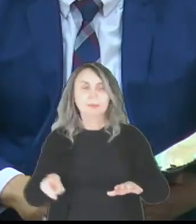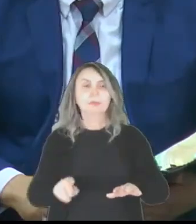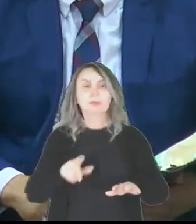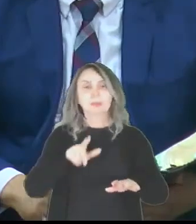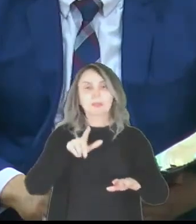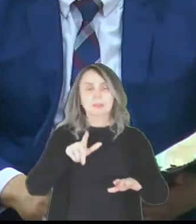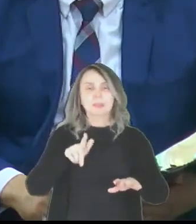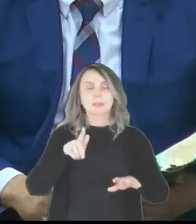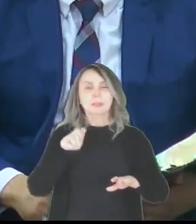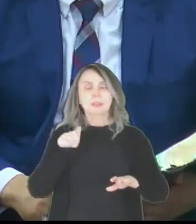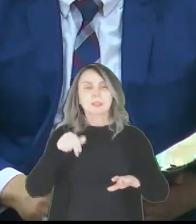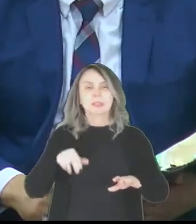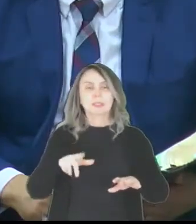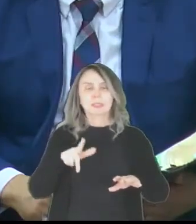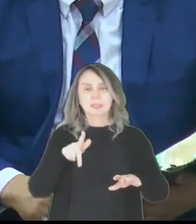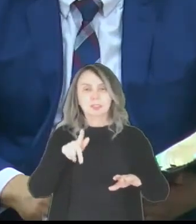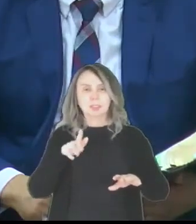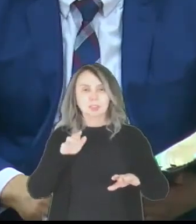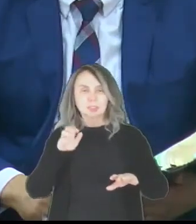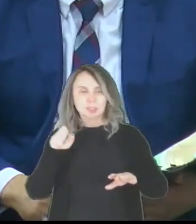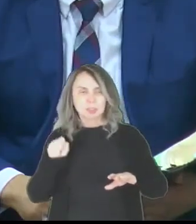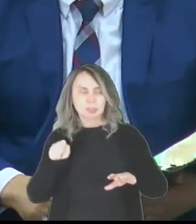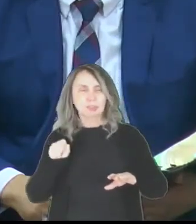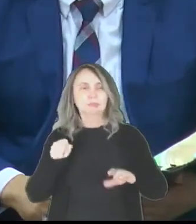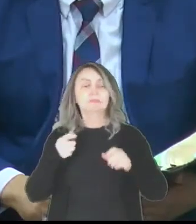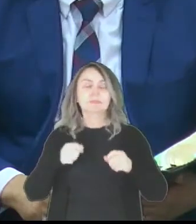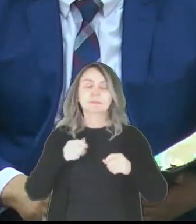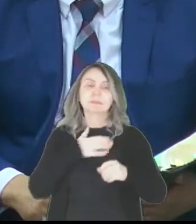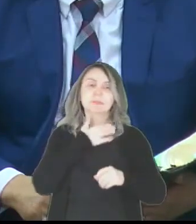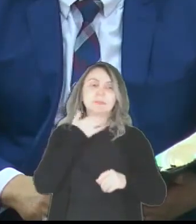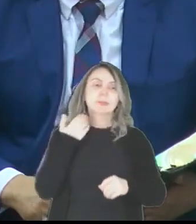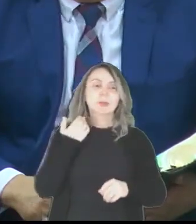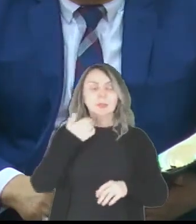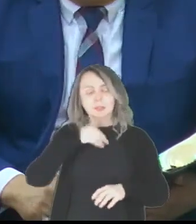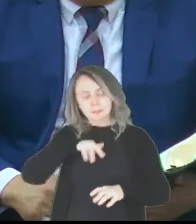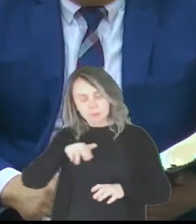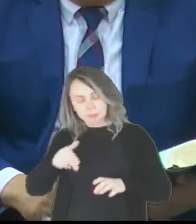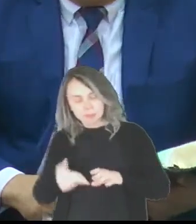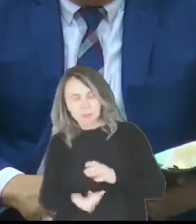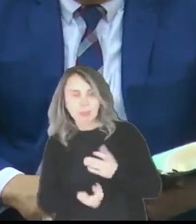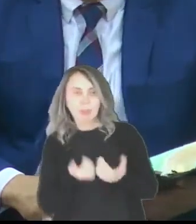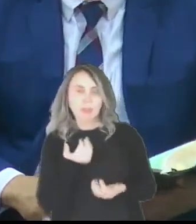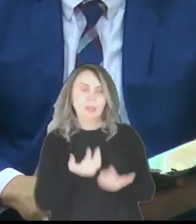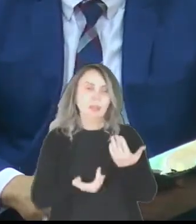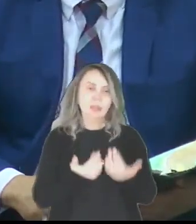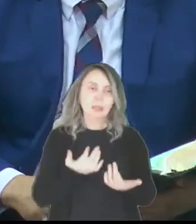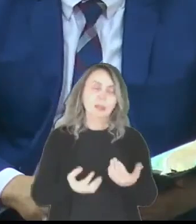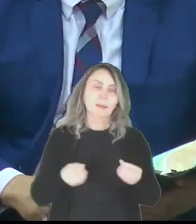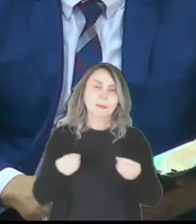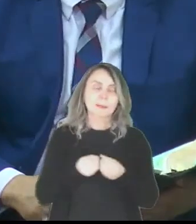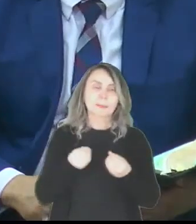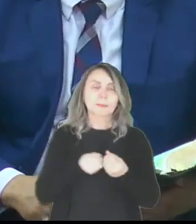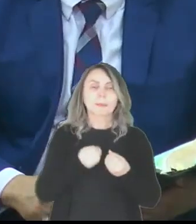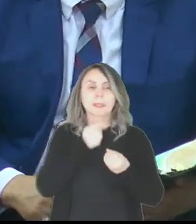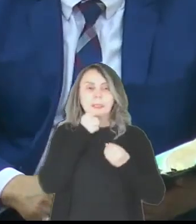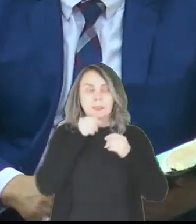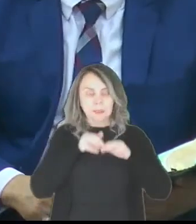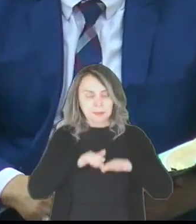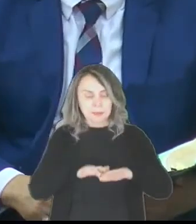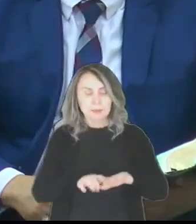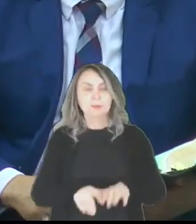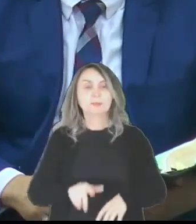boa reencarnação, quem morrer e se enterrar e for queimado nas margens do rio